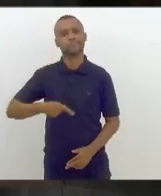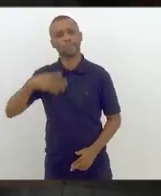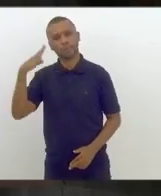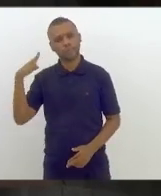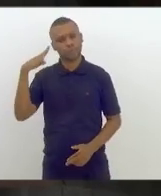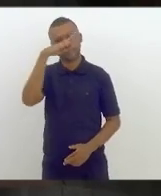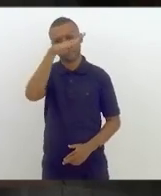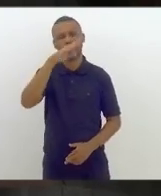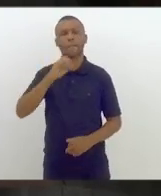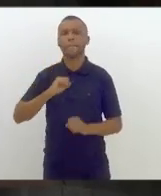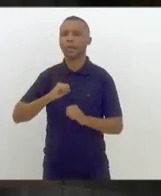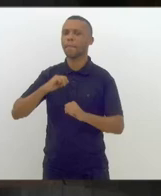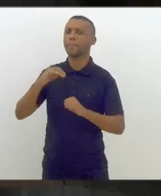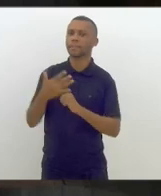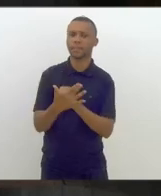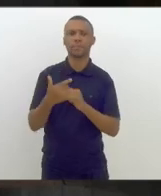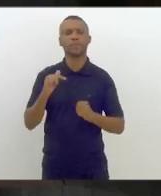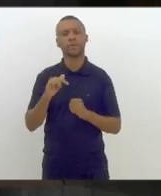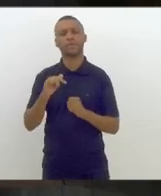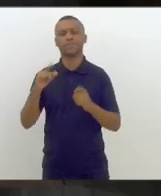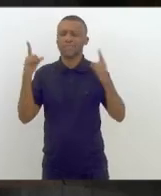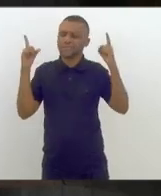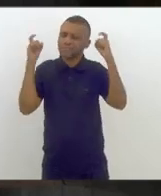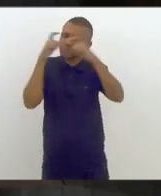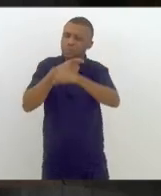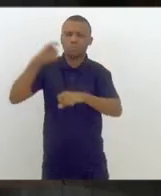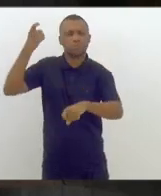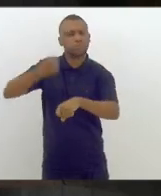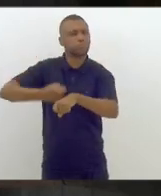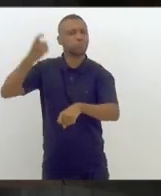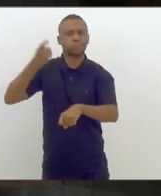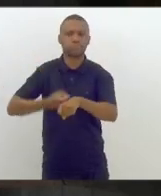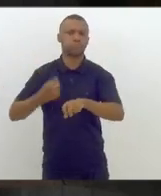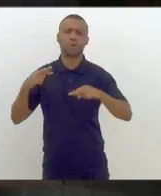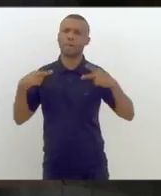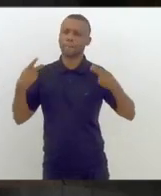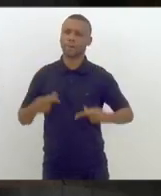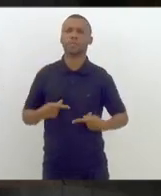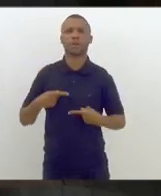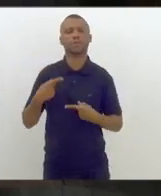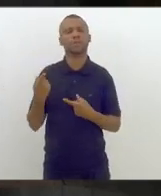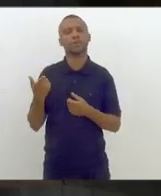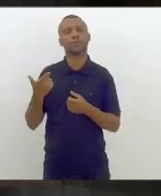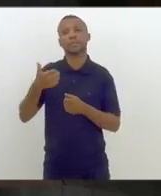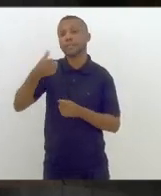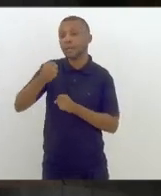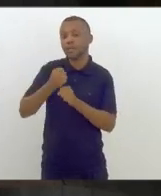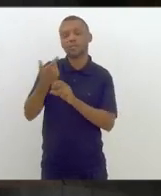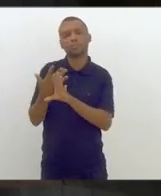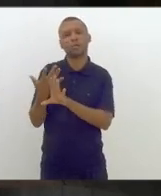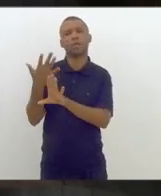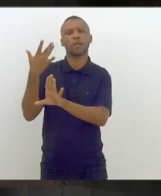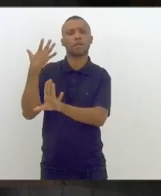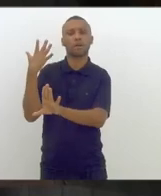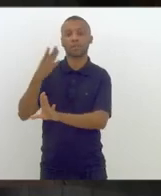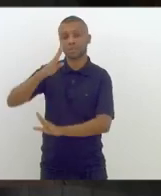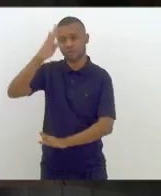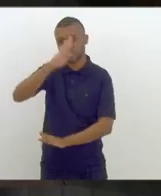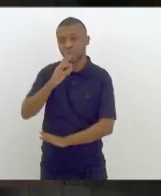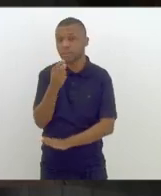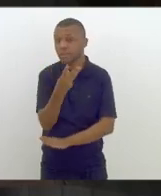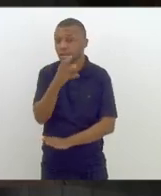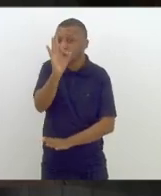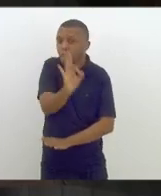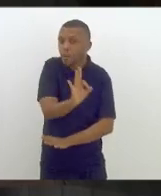pela pandemia mais difícil que a humanidade enfrentou nas últimas décadas e que aqui no Brasil, com 3%